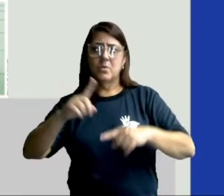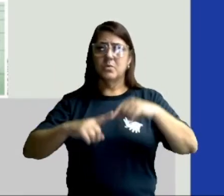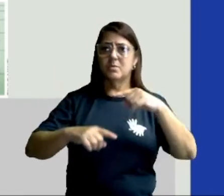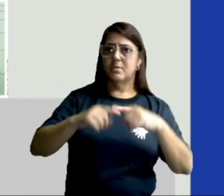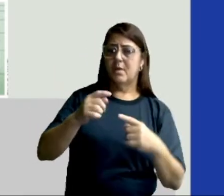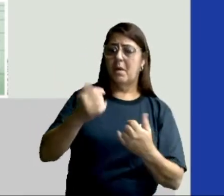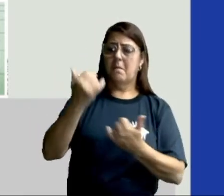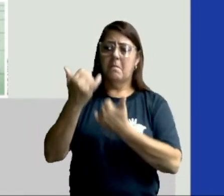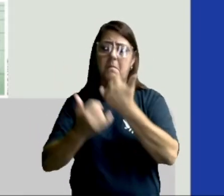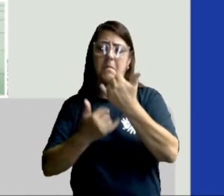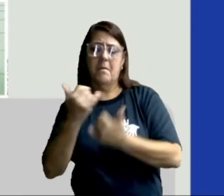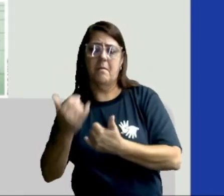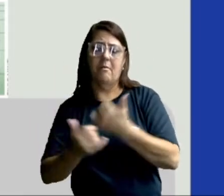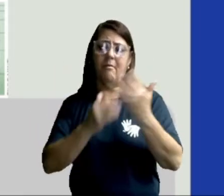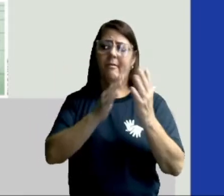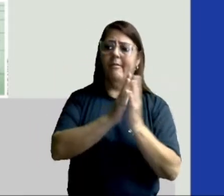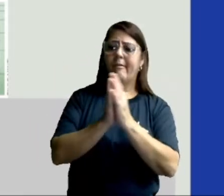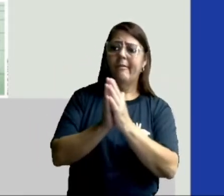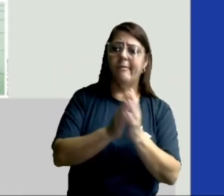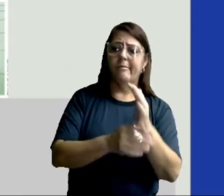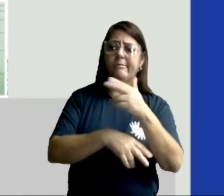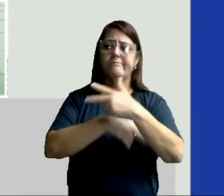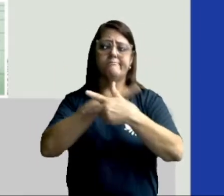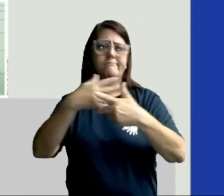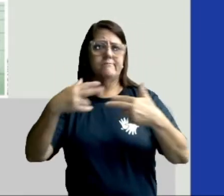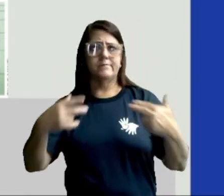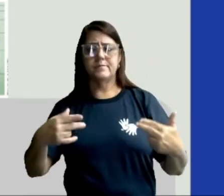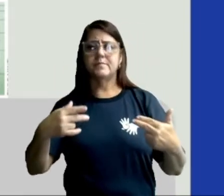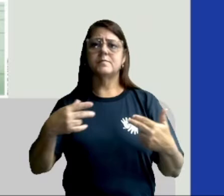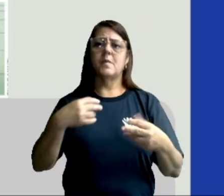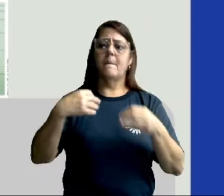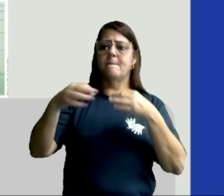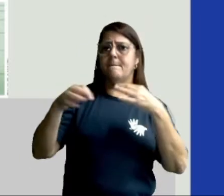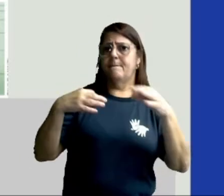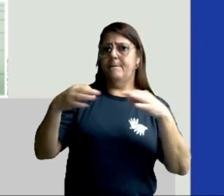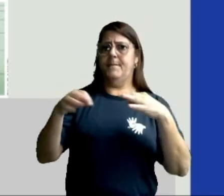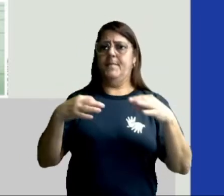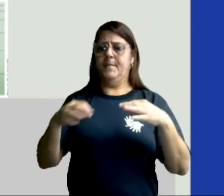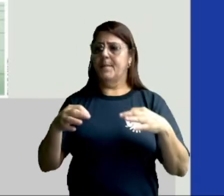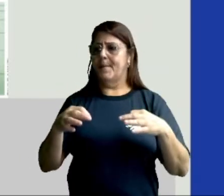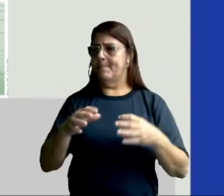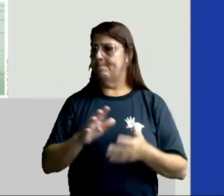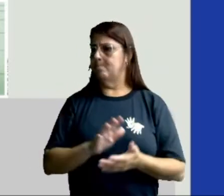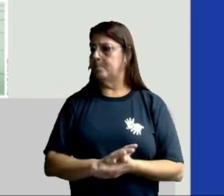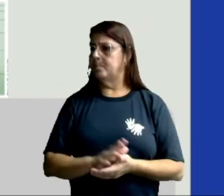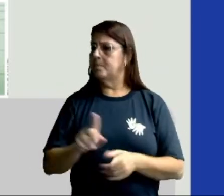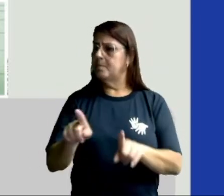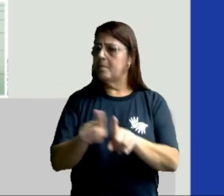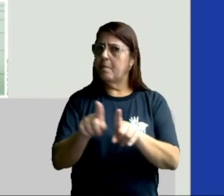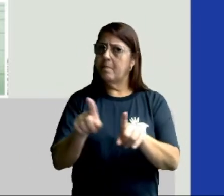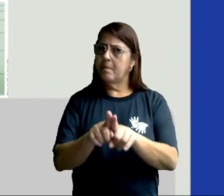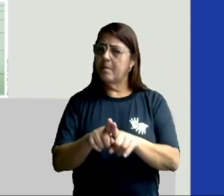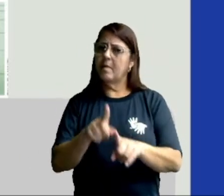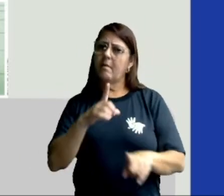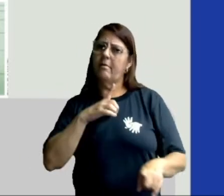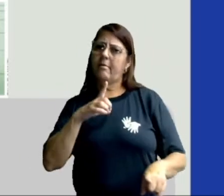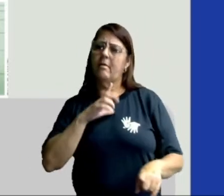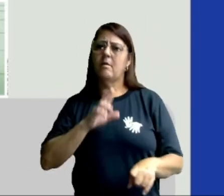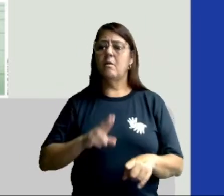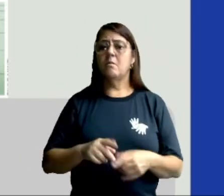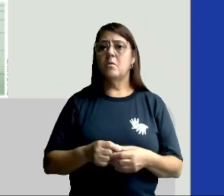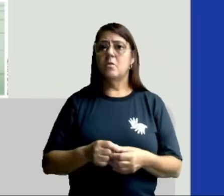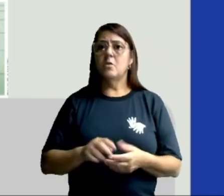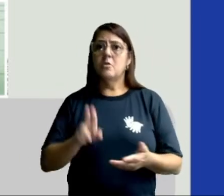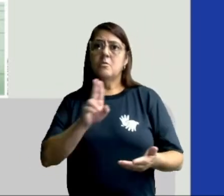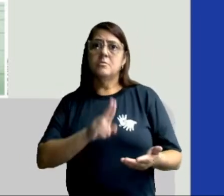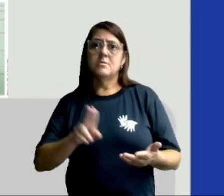certo? Brinquedos e outros tipos de produtos que são de plástico. E também nós vamos ter aqueles produtos